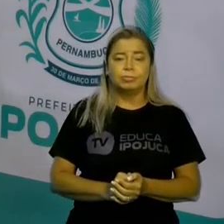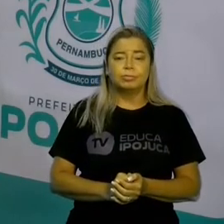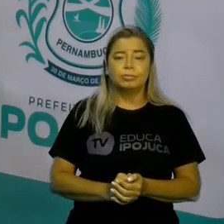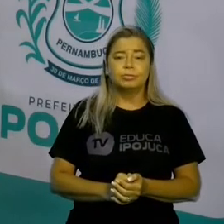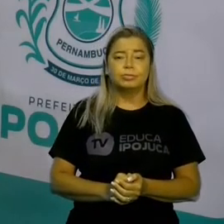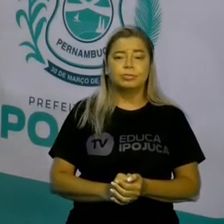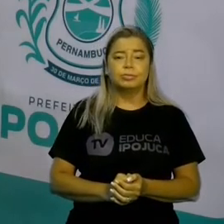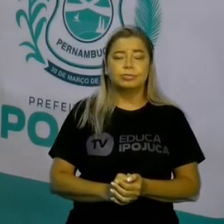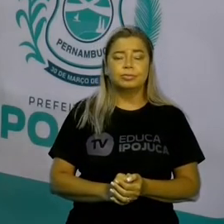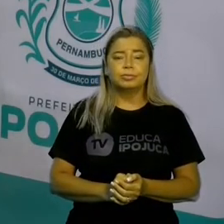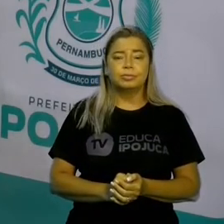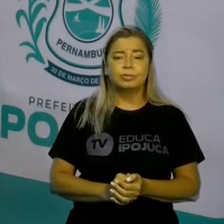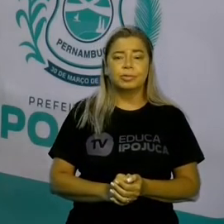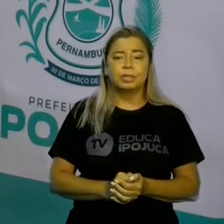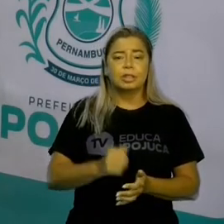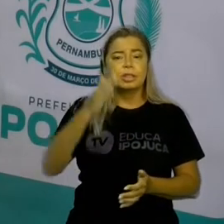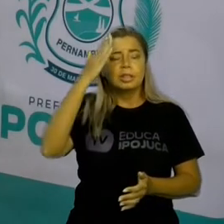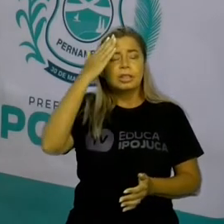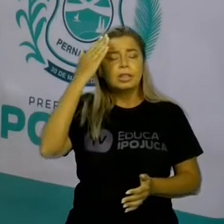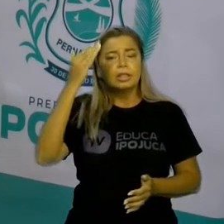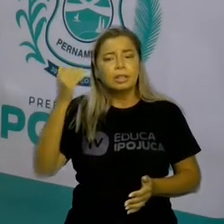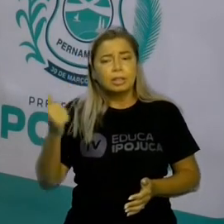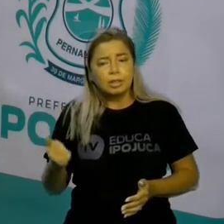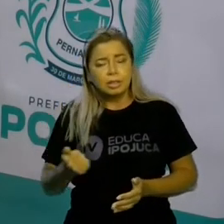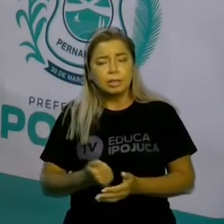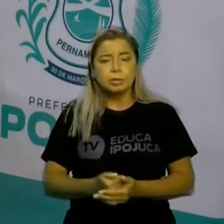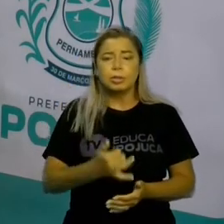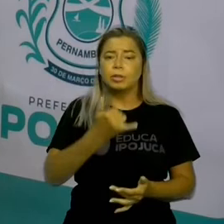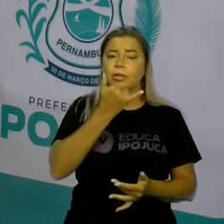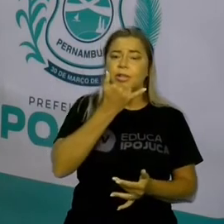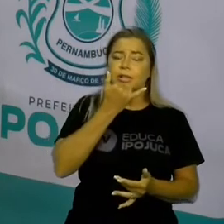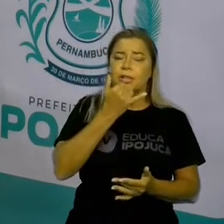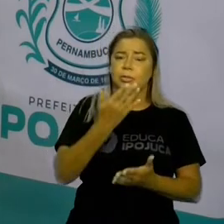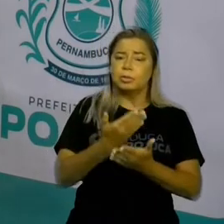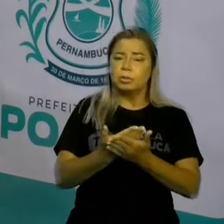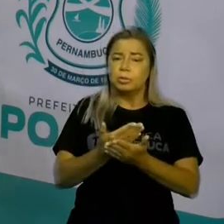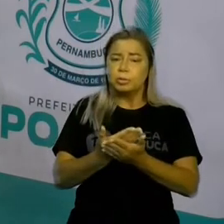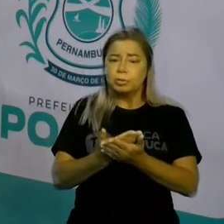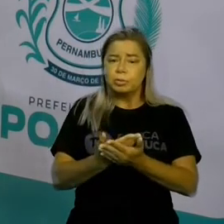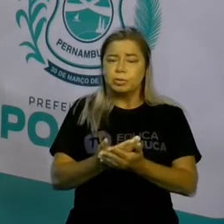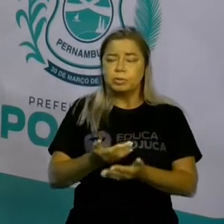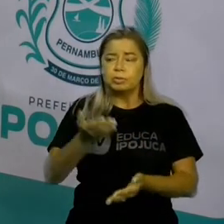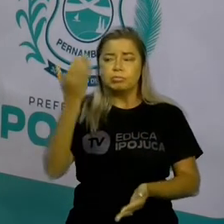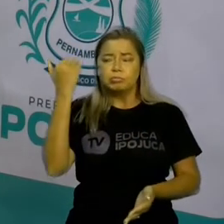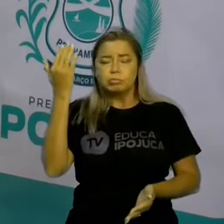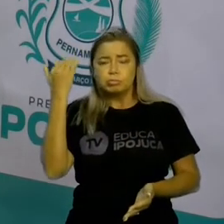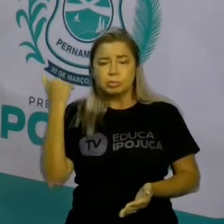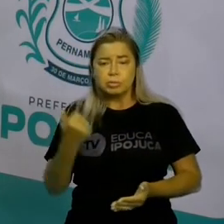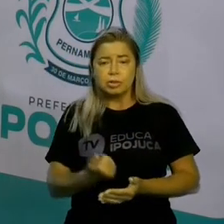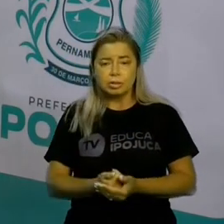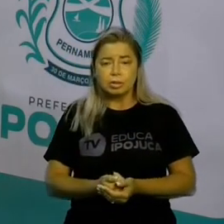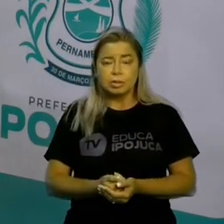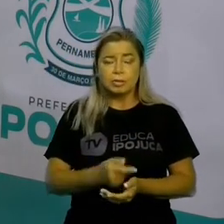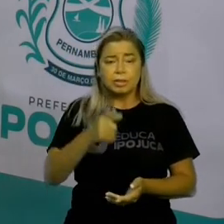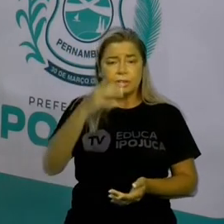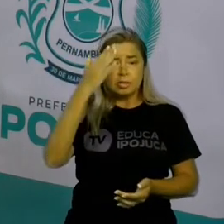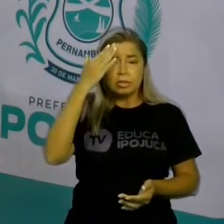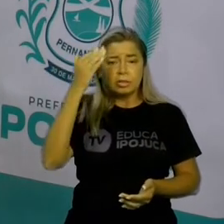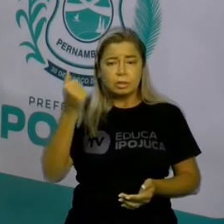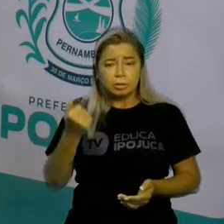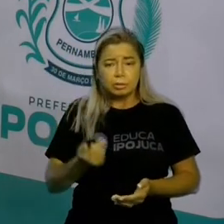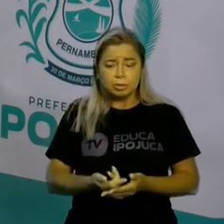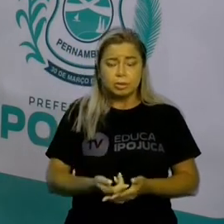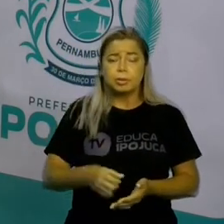Lembrando, qual é o exemplo da última aula? Que Márcio resolveu dividir sua fazenda em quatro lotes para